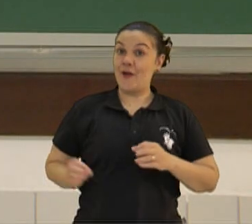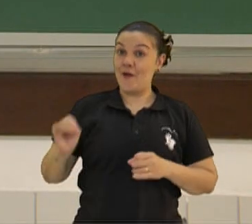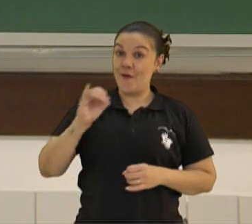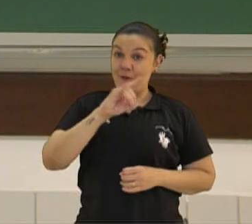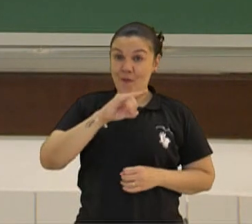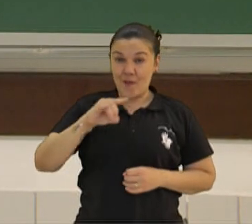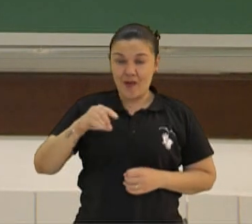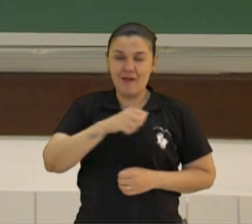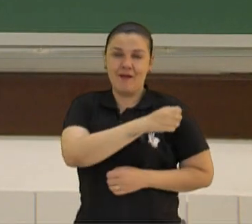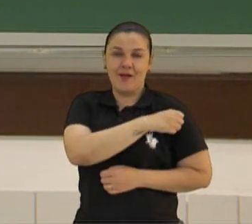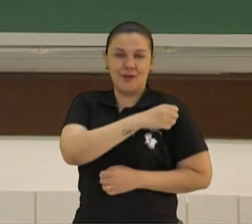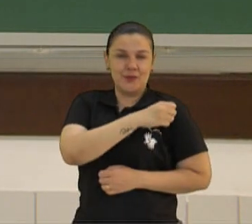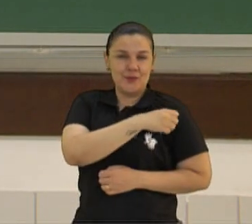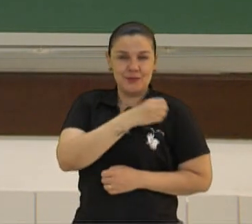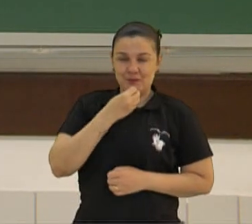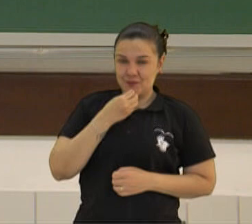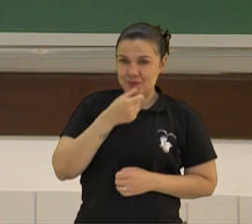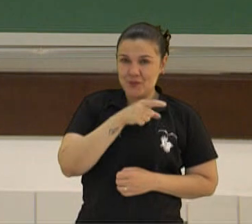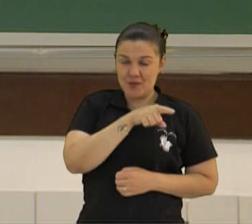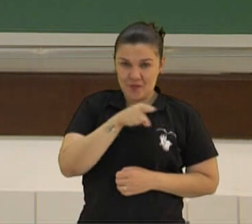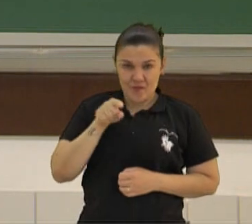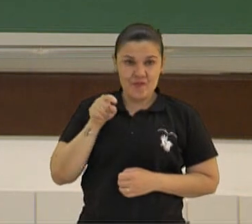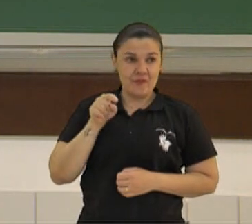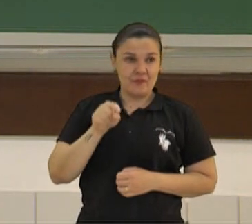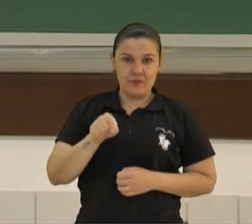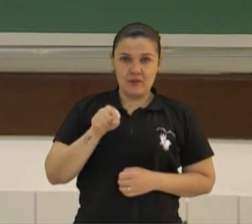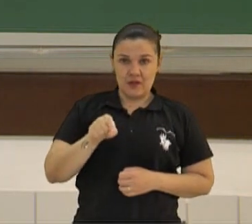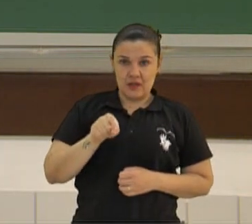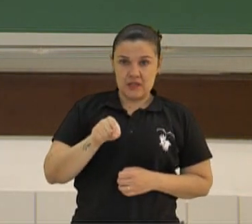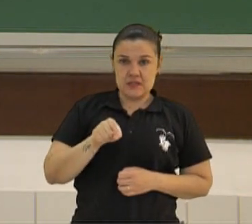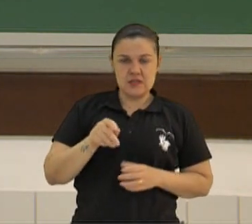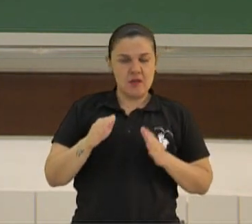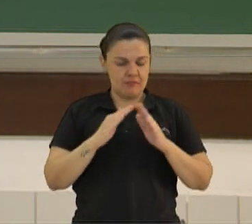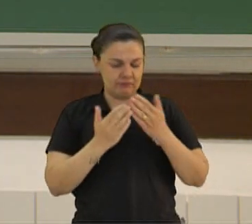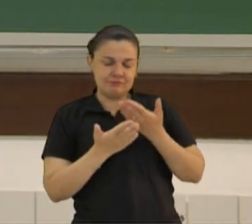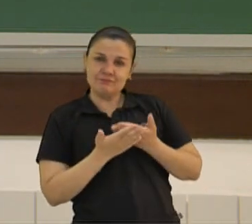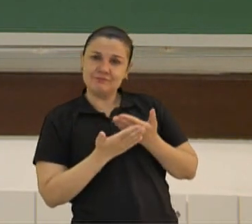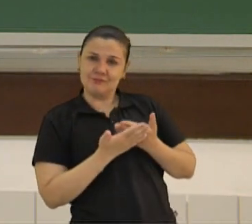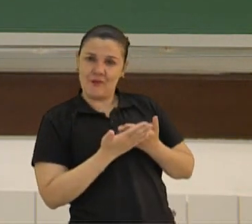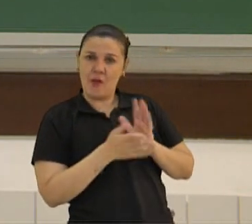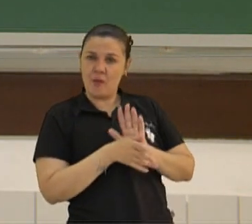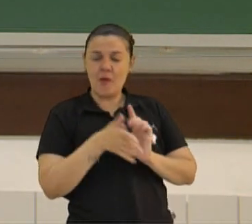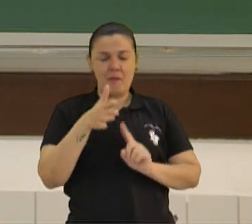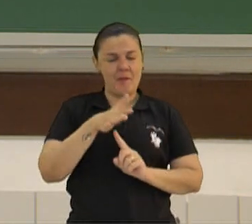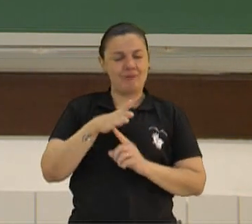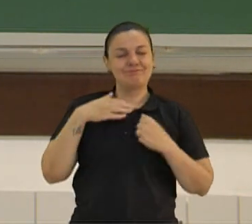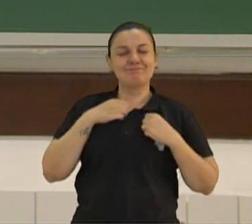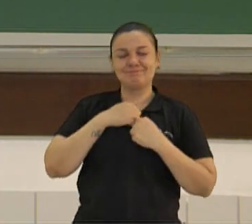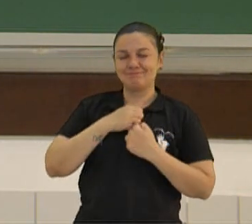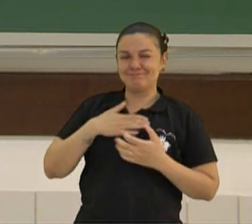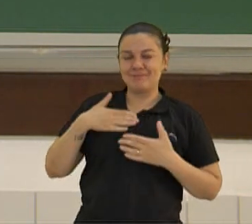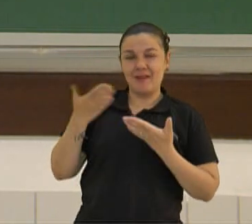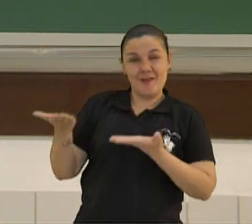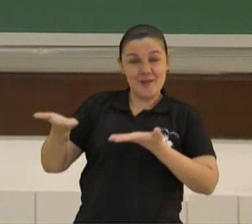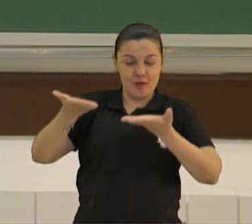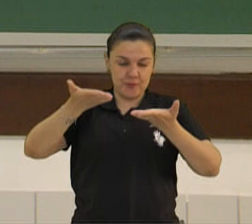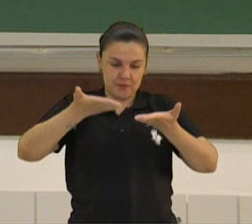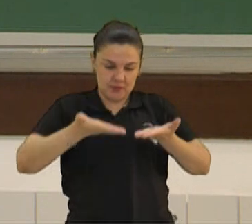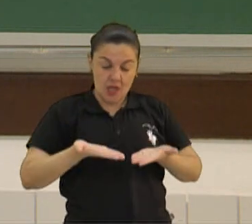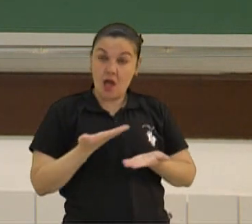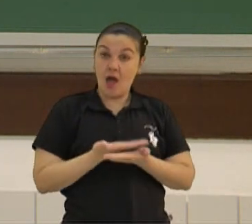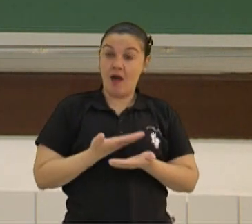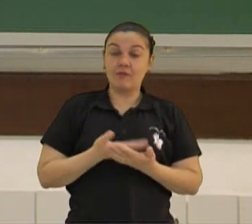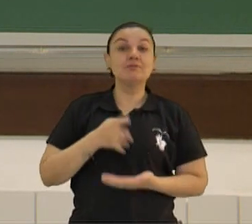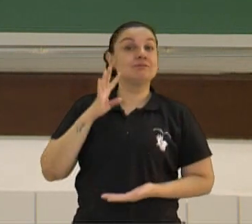Olá, querido aluno, querida aluna, você que assiste às Aulas Paraná, é com imenso prazer que eu trago aqui uma aula